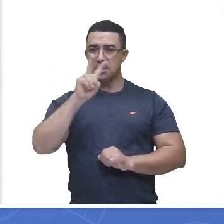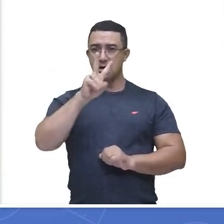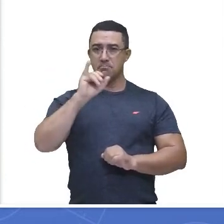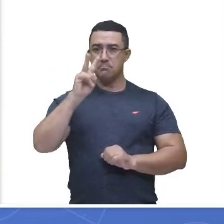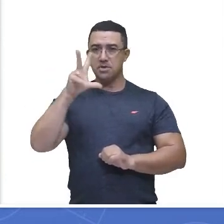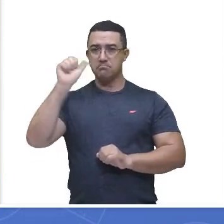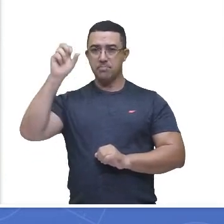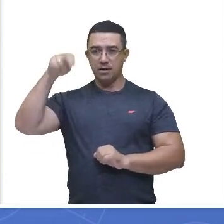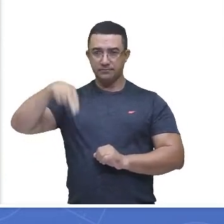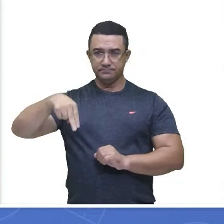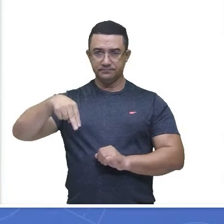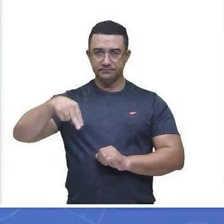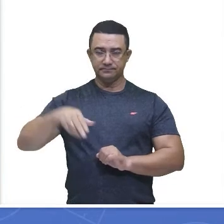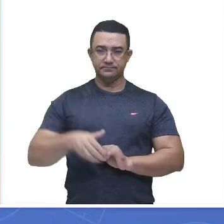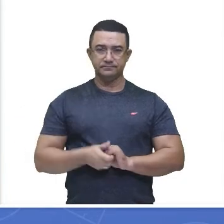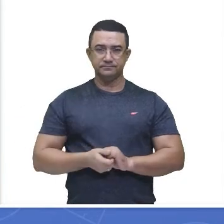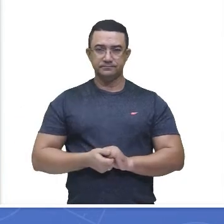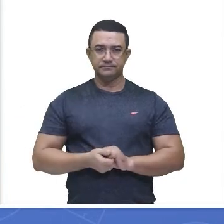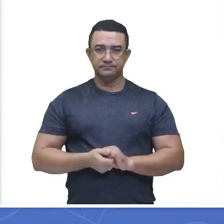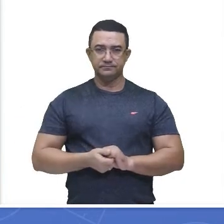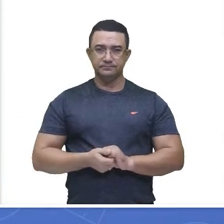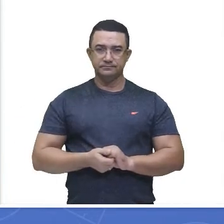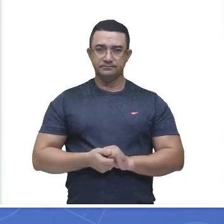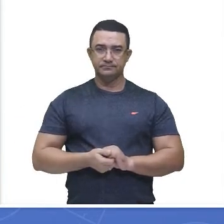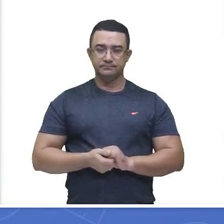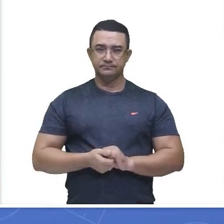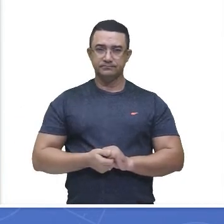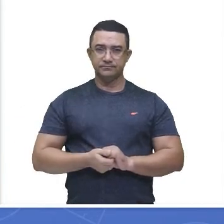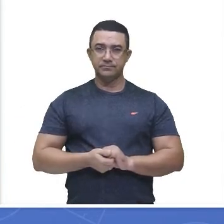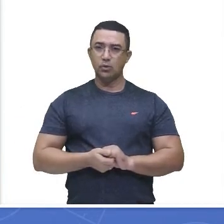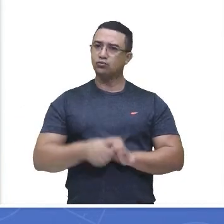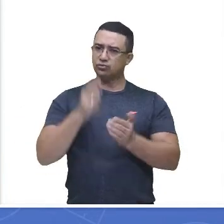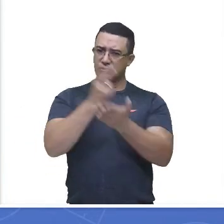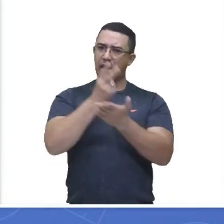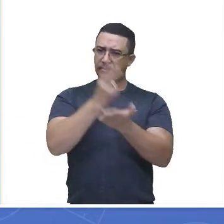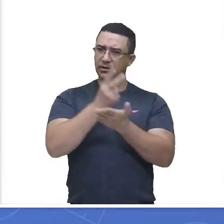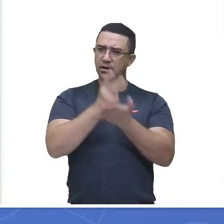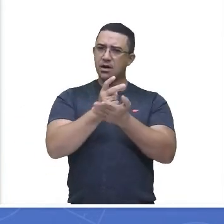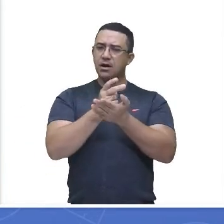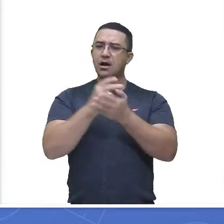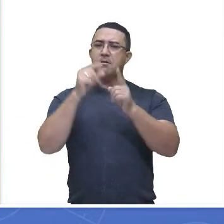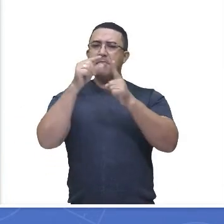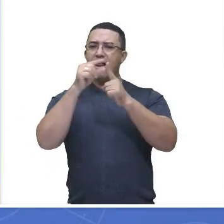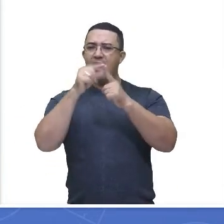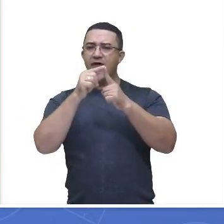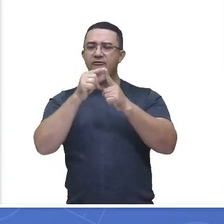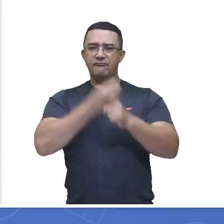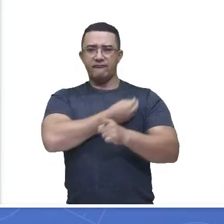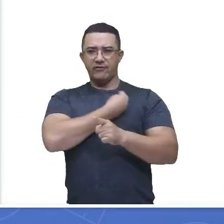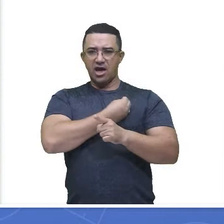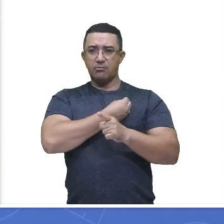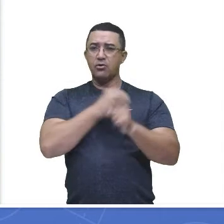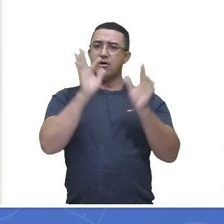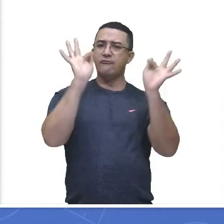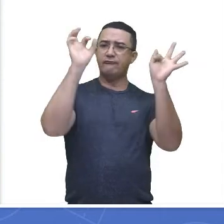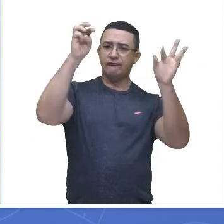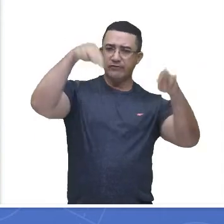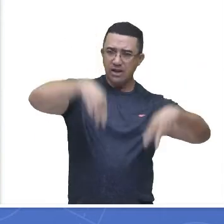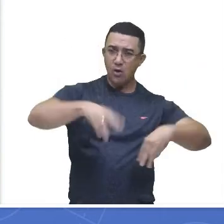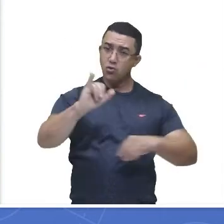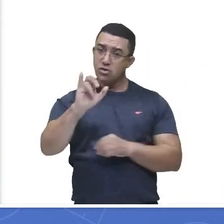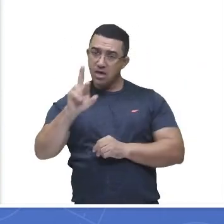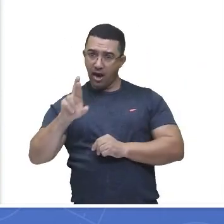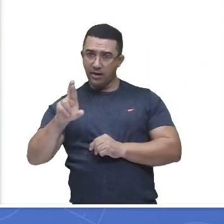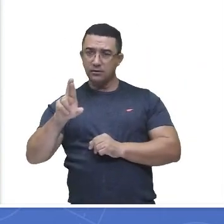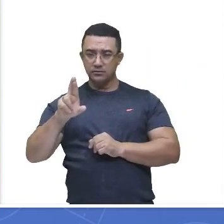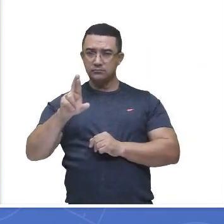que ellos, ellas ou ustedes biban, tá? Então, essas são as desinências de verbos terminados em IR. E